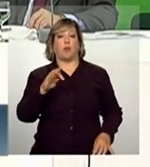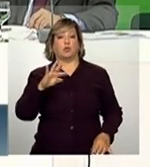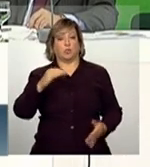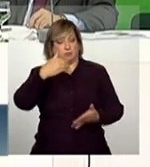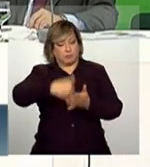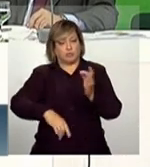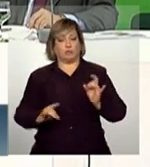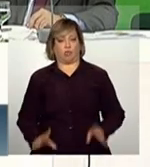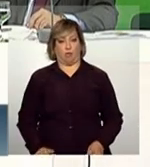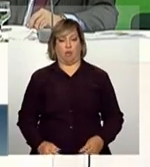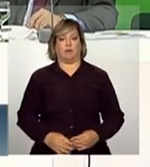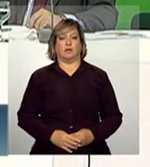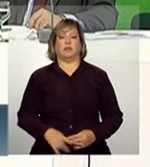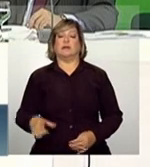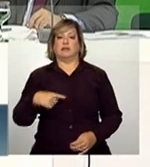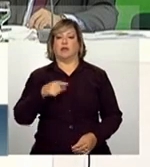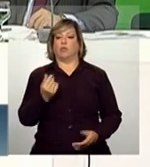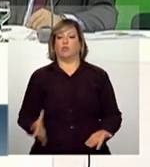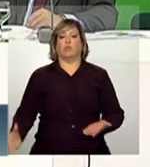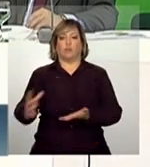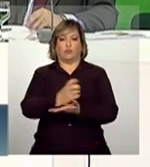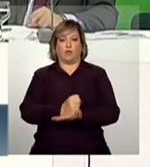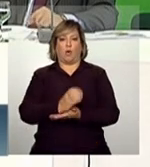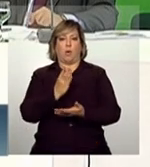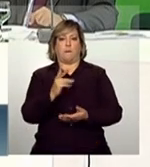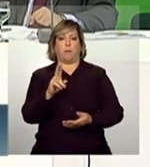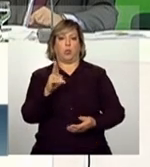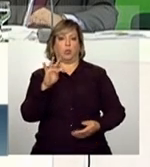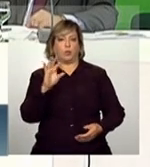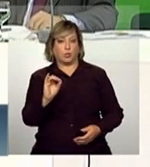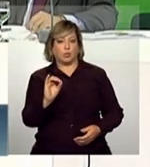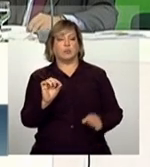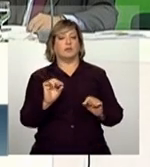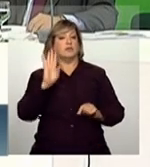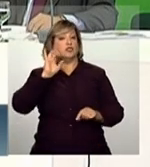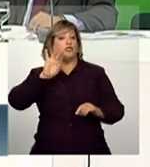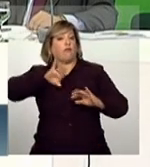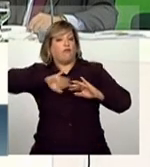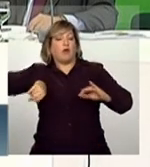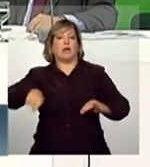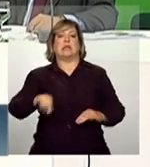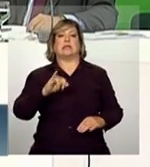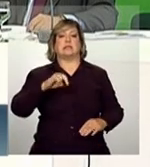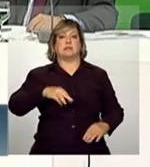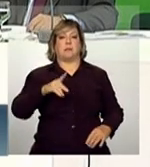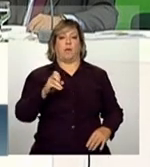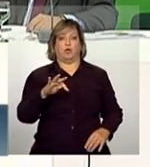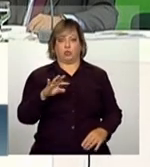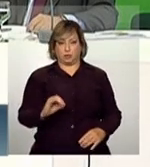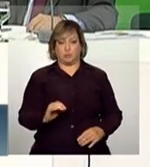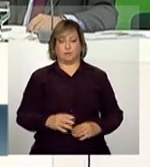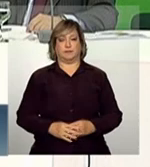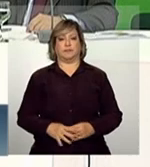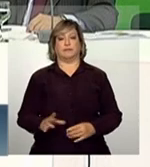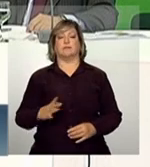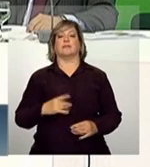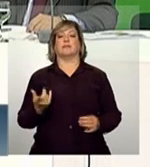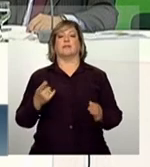É o faturamento bruto, excetuando os impostos. Nós temos mais